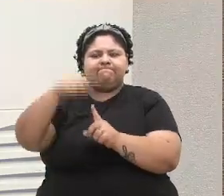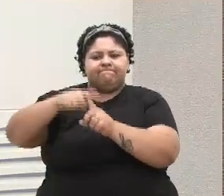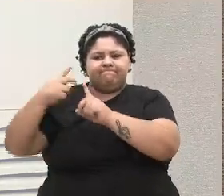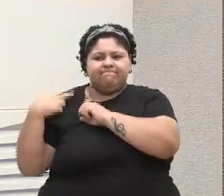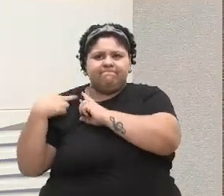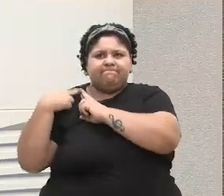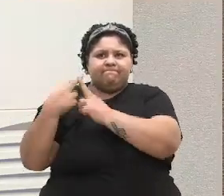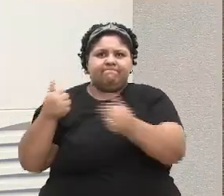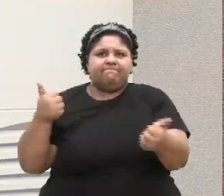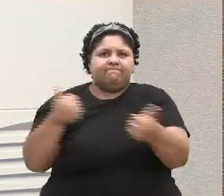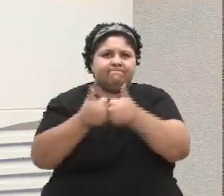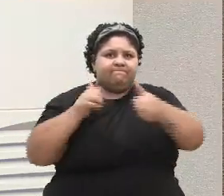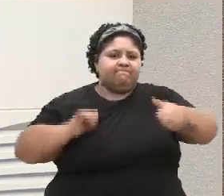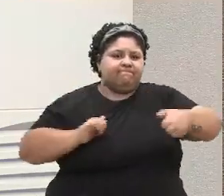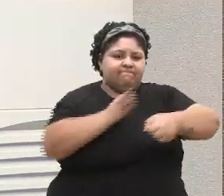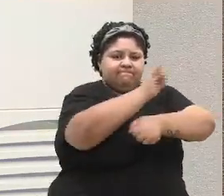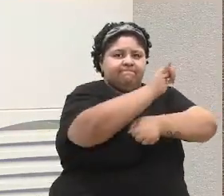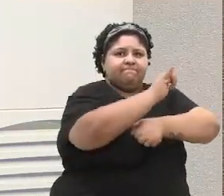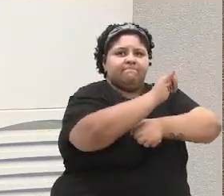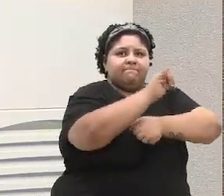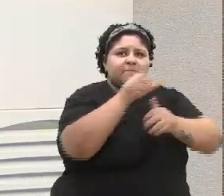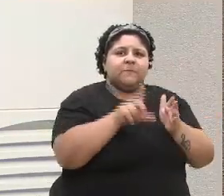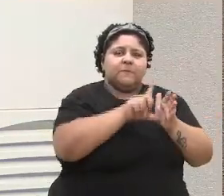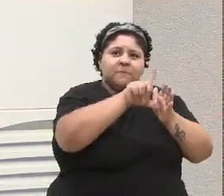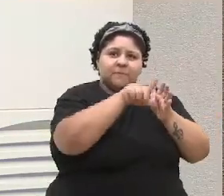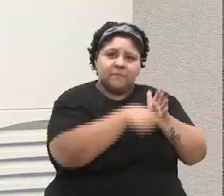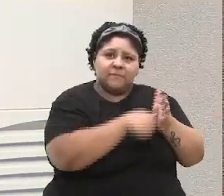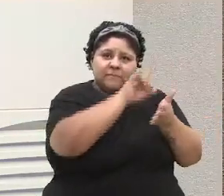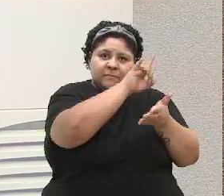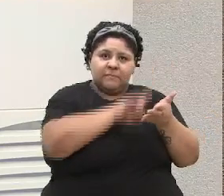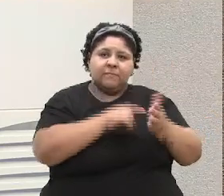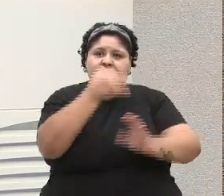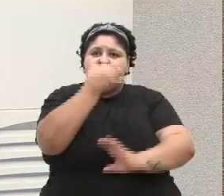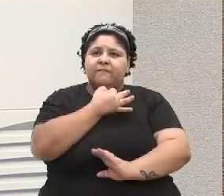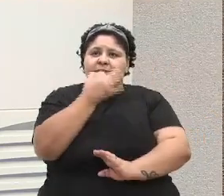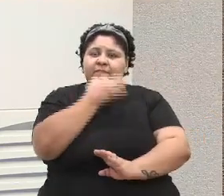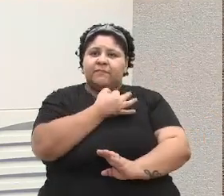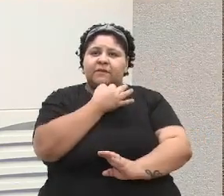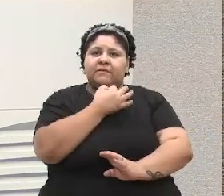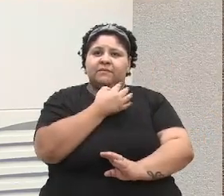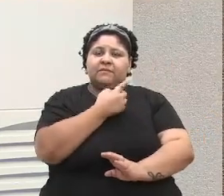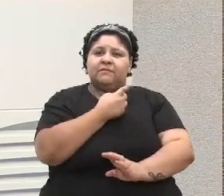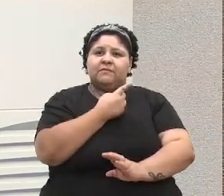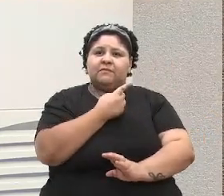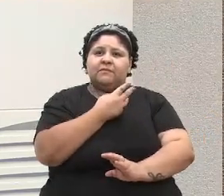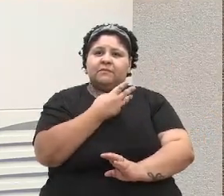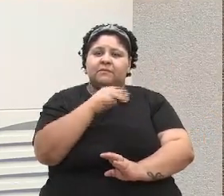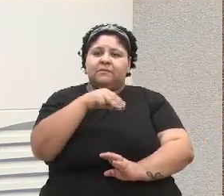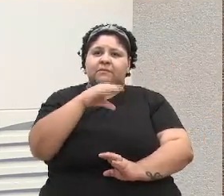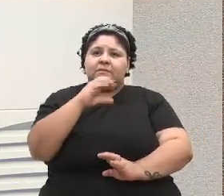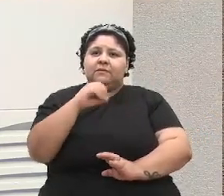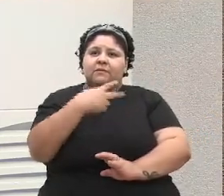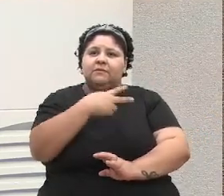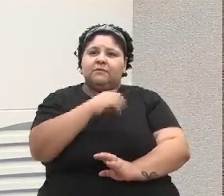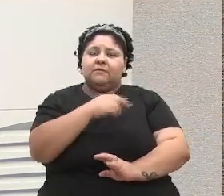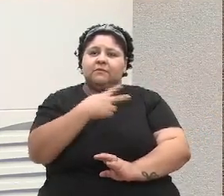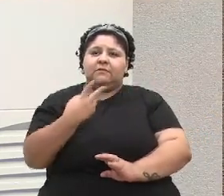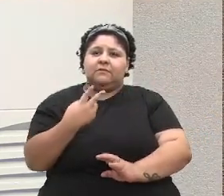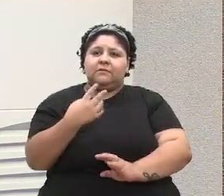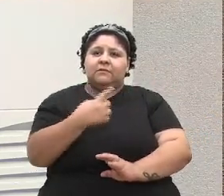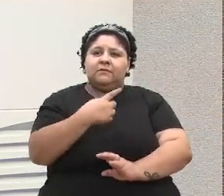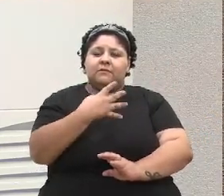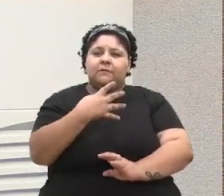responsabilidade junto ao aeroporto Hugo Cartegiani após sua outorga? Caxias do Sul, 13 de maio de 2024. 149 anos da